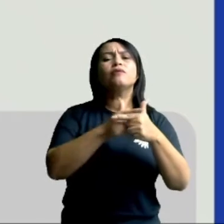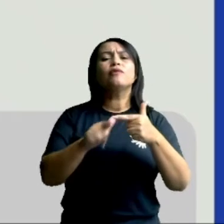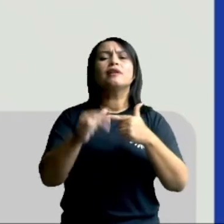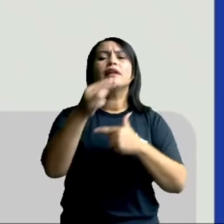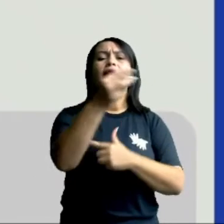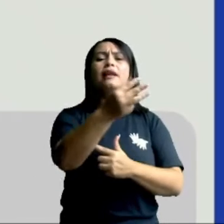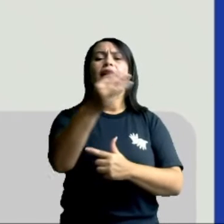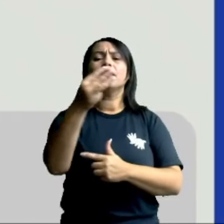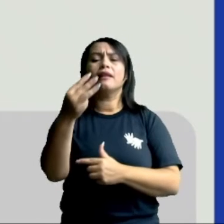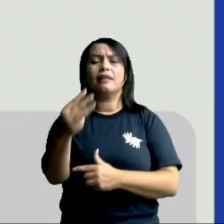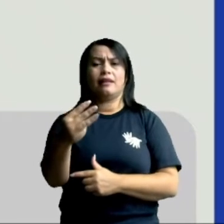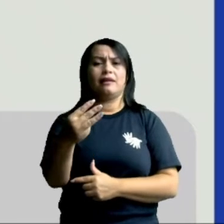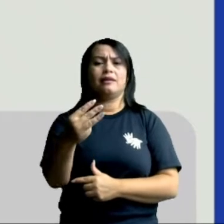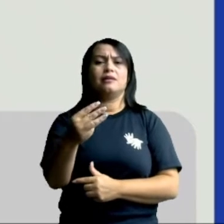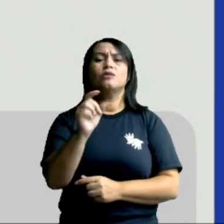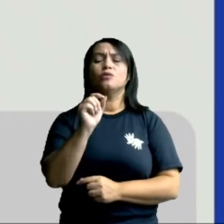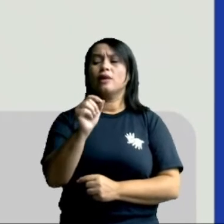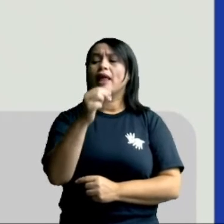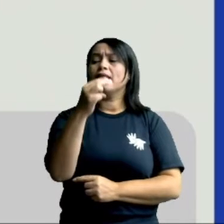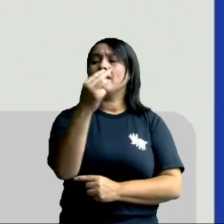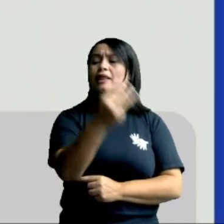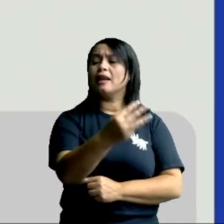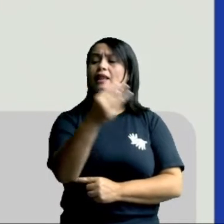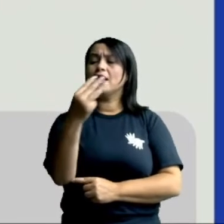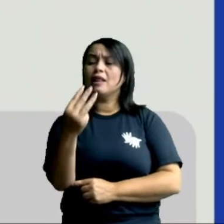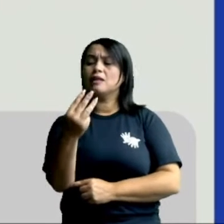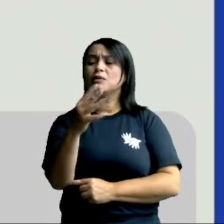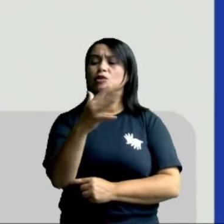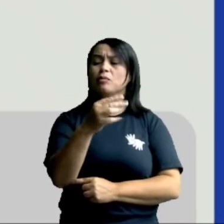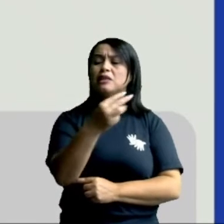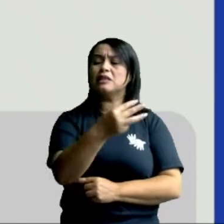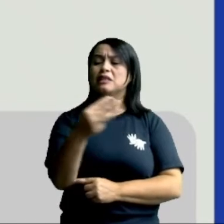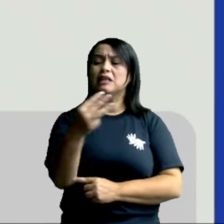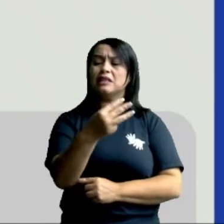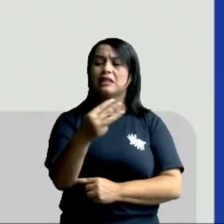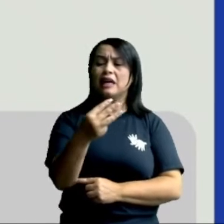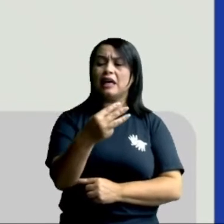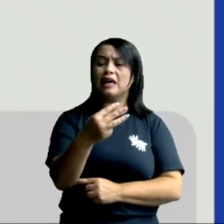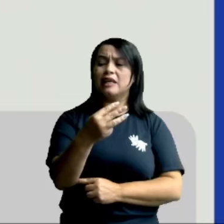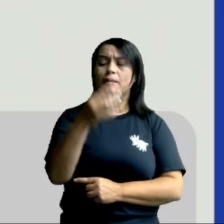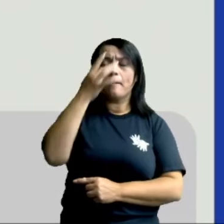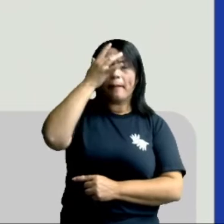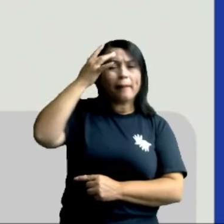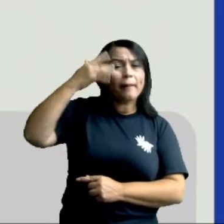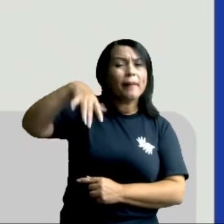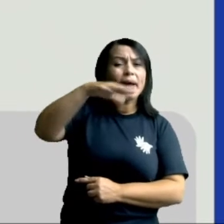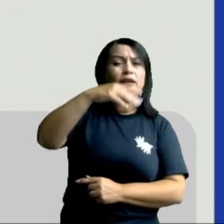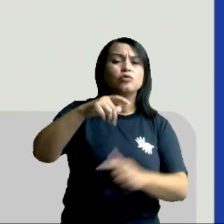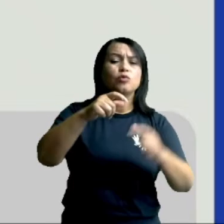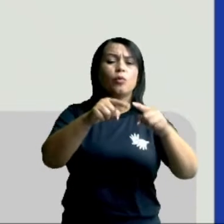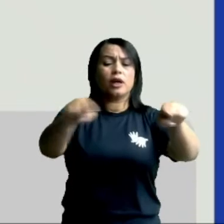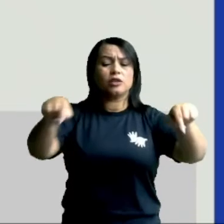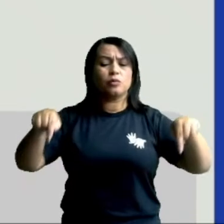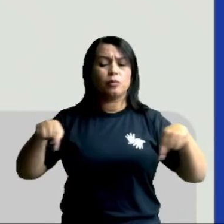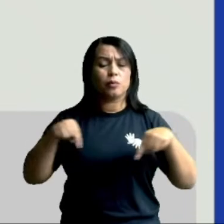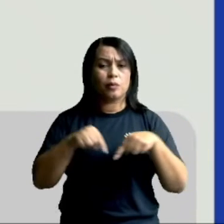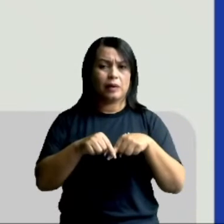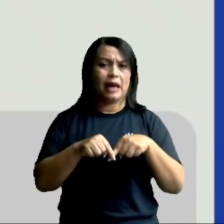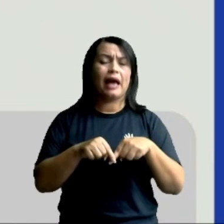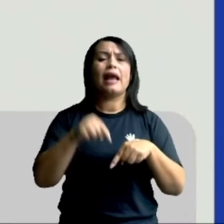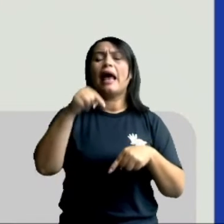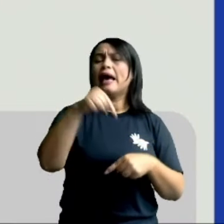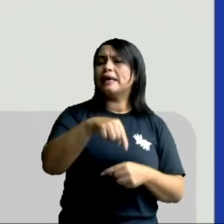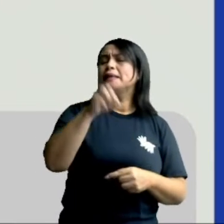por quilômetro quadrado. Então, ele é populoso, os Estados Unidos, mas não é povoado. Assim como